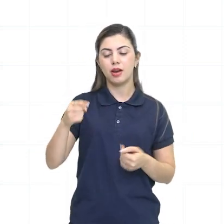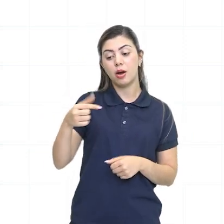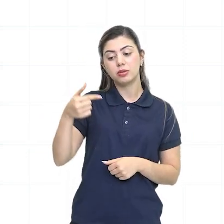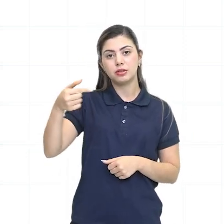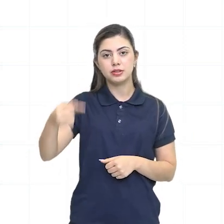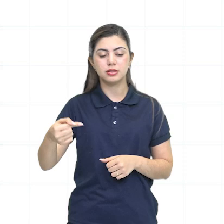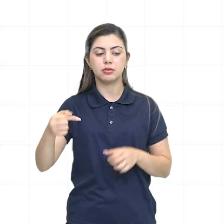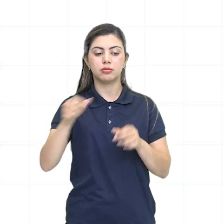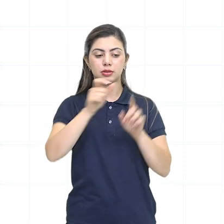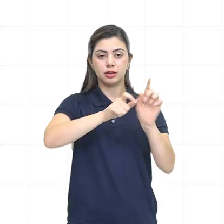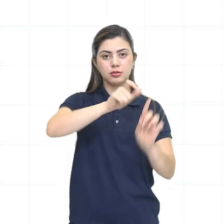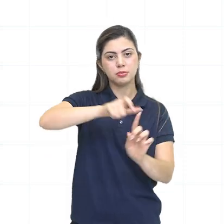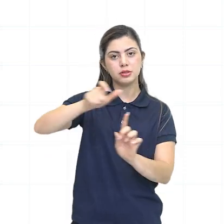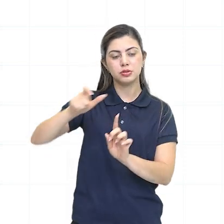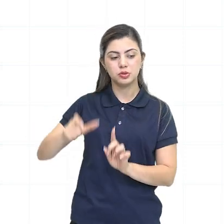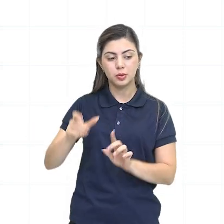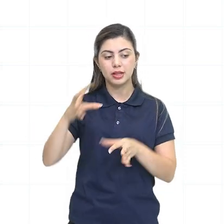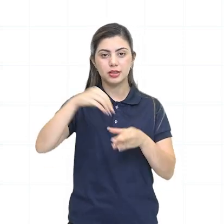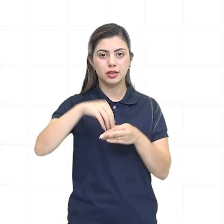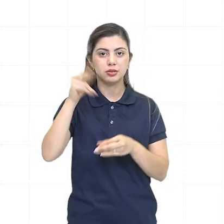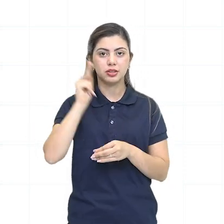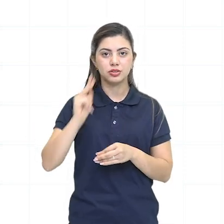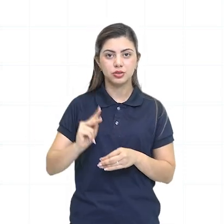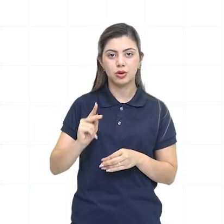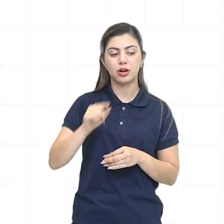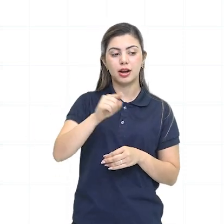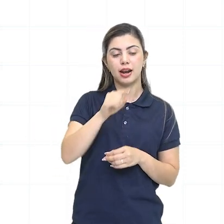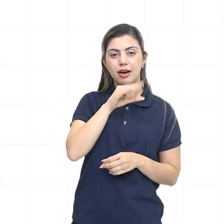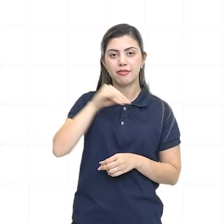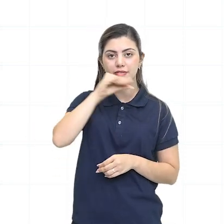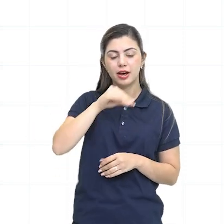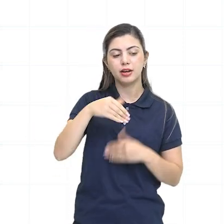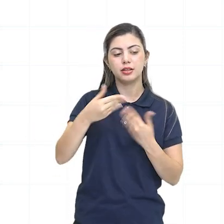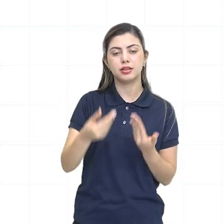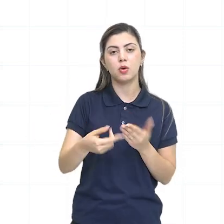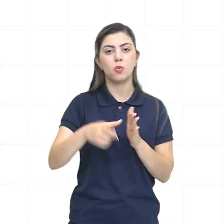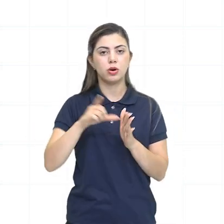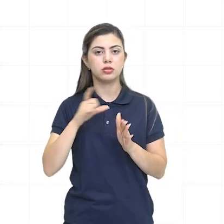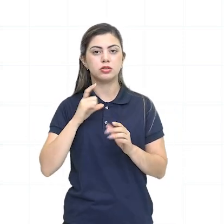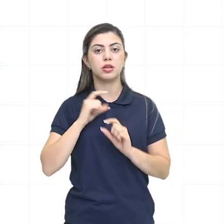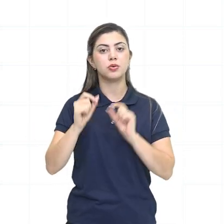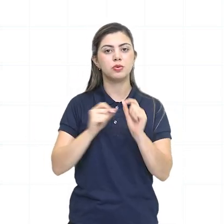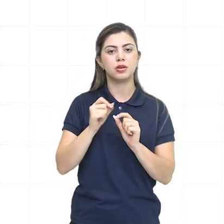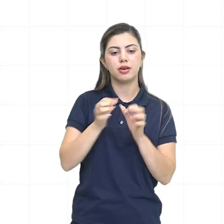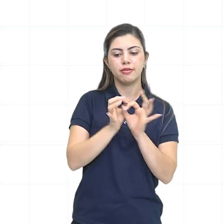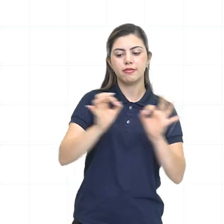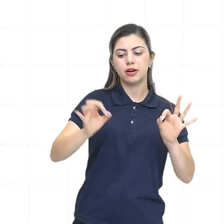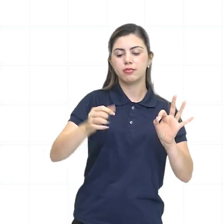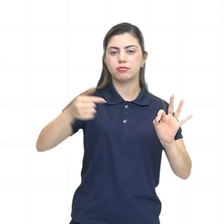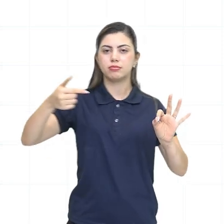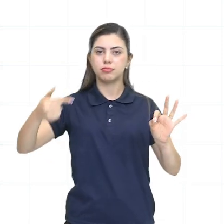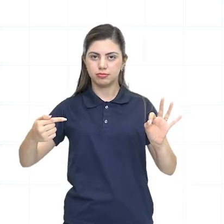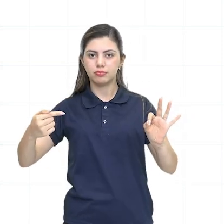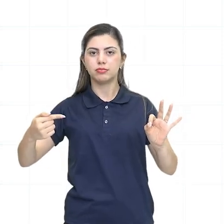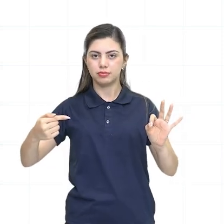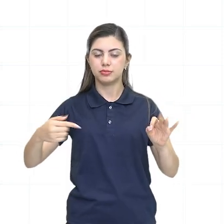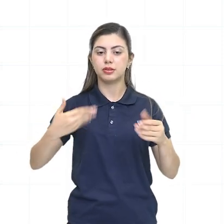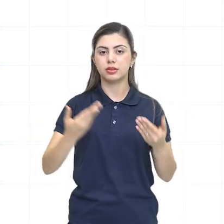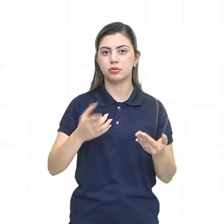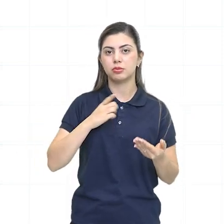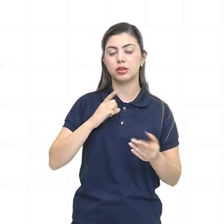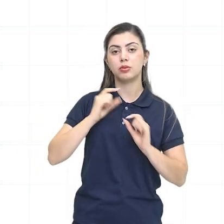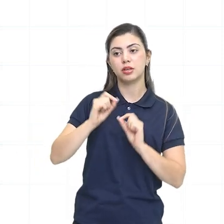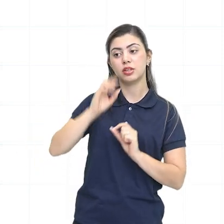falas de todas as personagens que estão na história, né, quando ele está falando